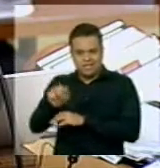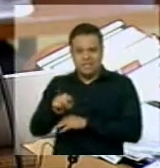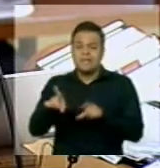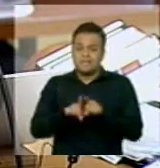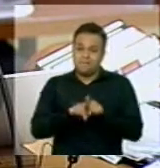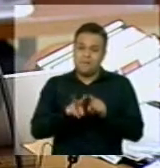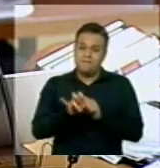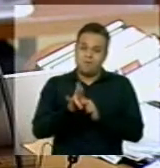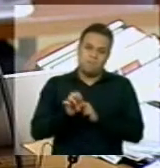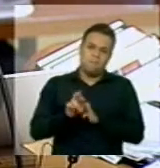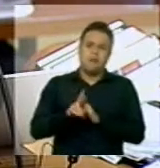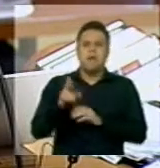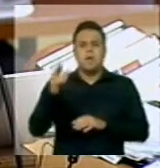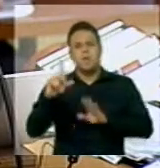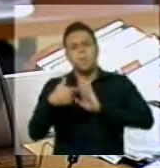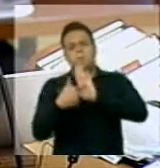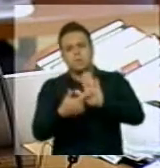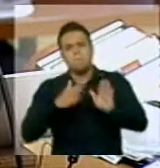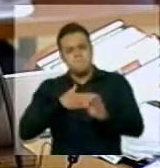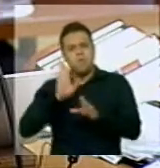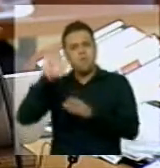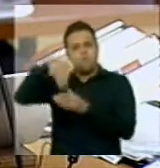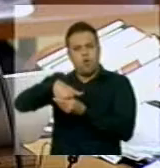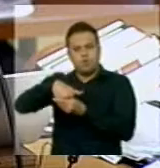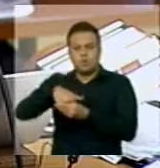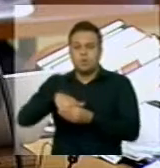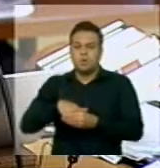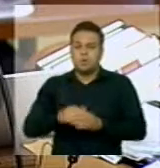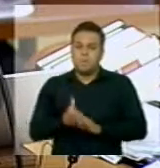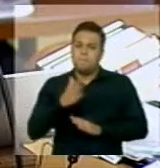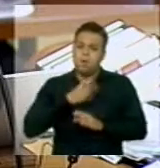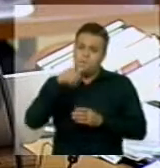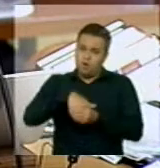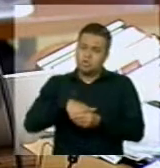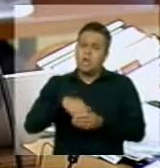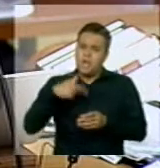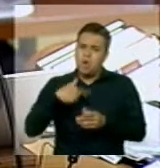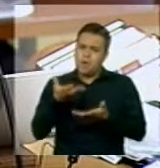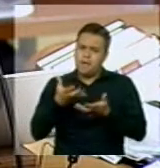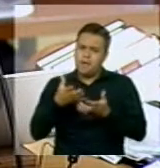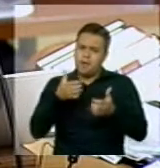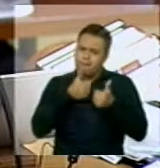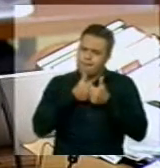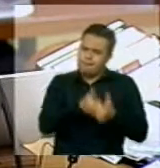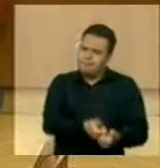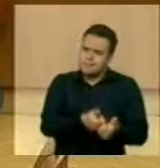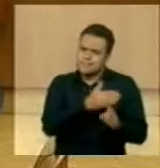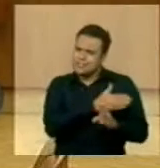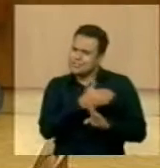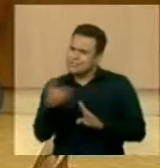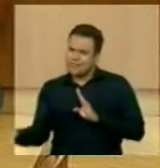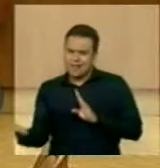logo gostaria de sinalizar o meu voto no sentido de acompanhar integralmente a proposta do eminente relator. A interpretação